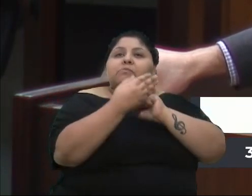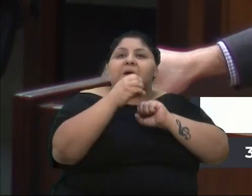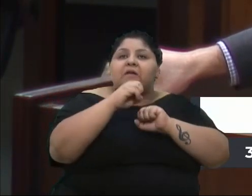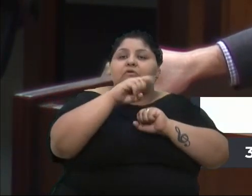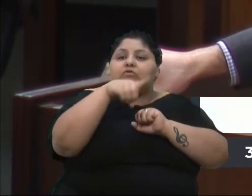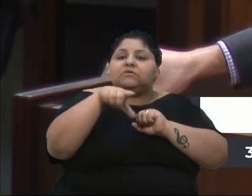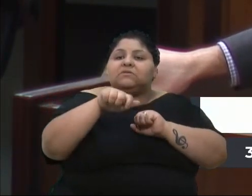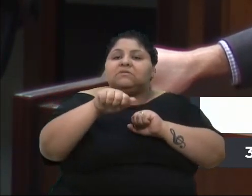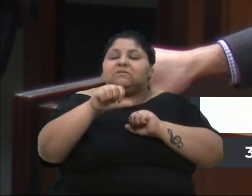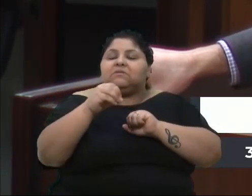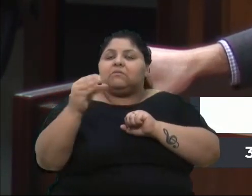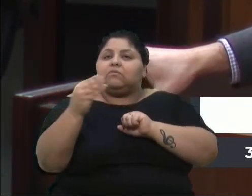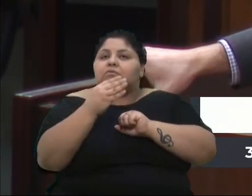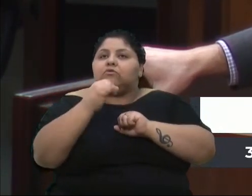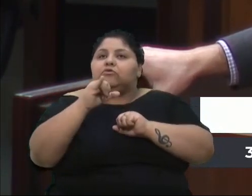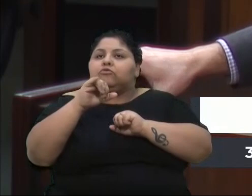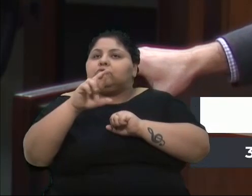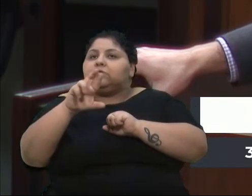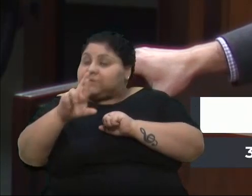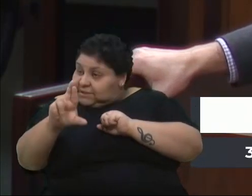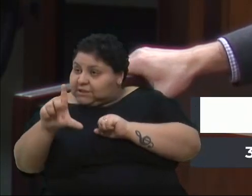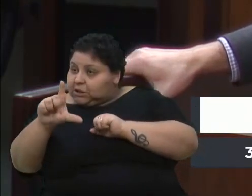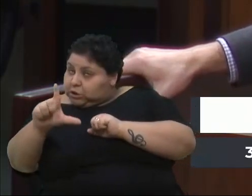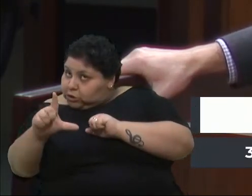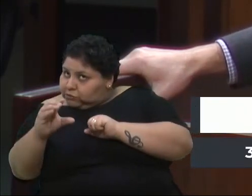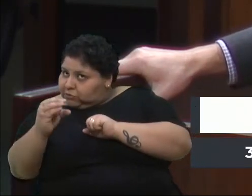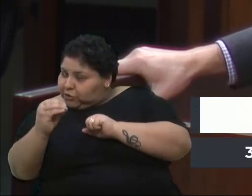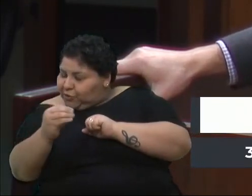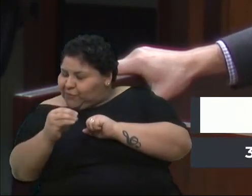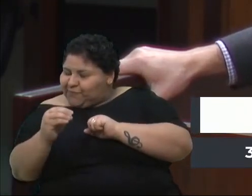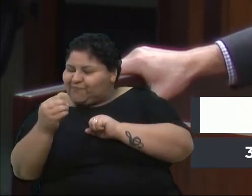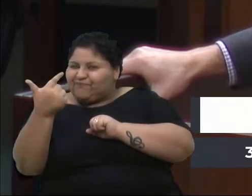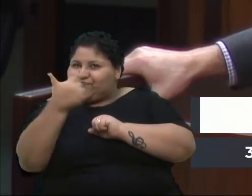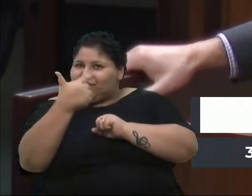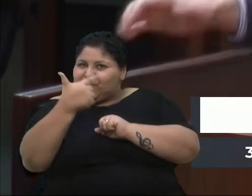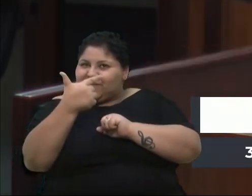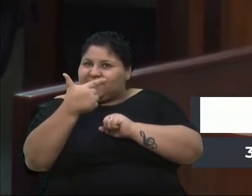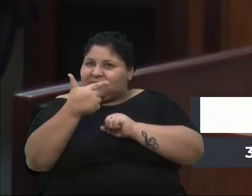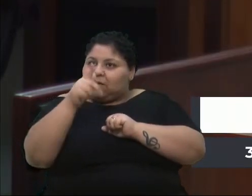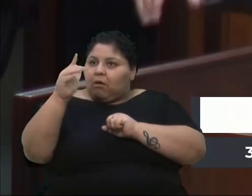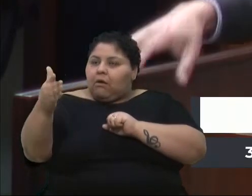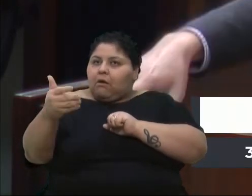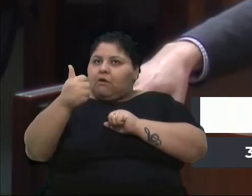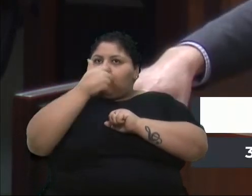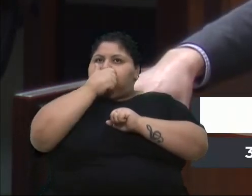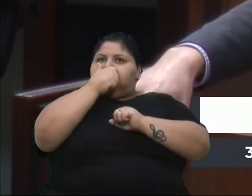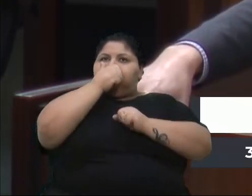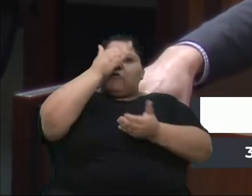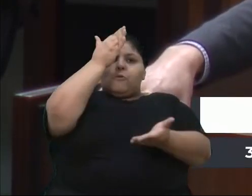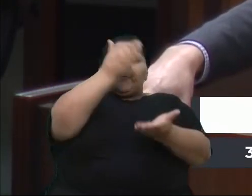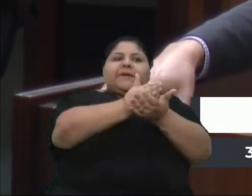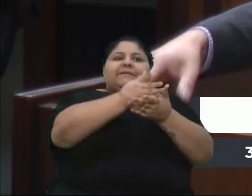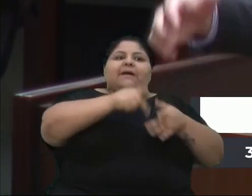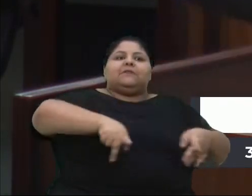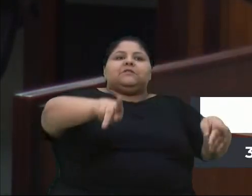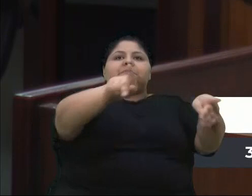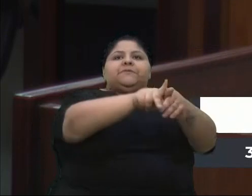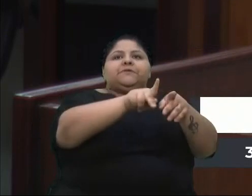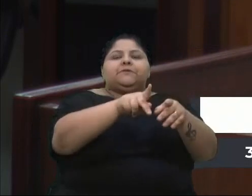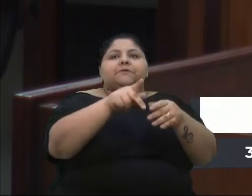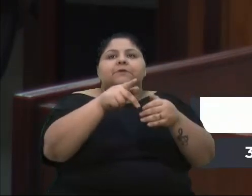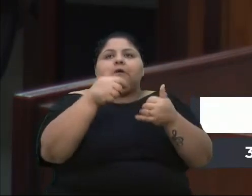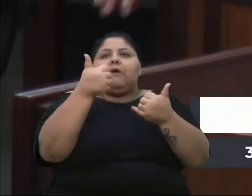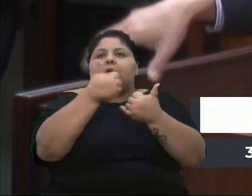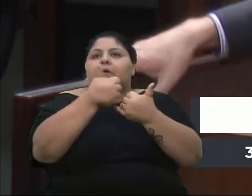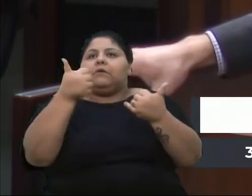lotado, mas metade daquele público era assessores, era pessoal que